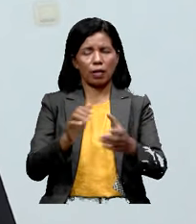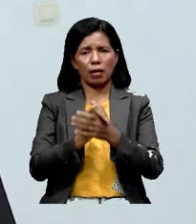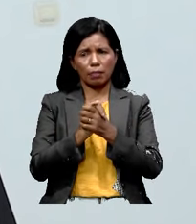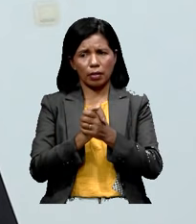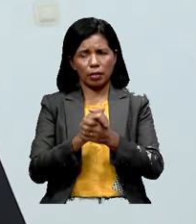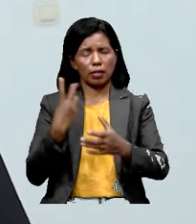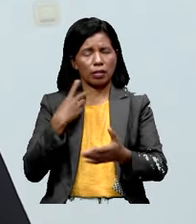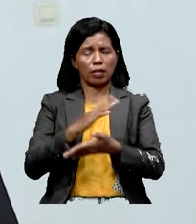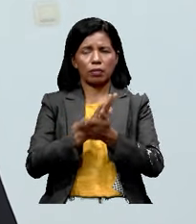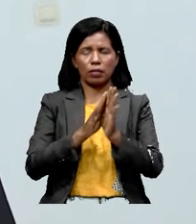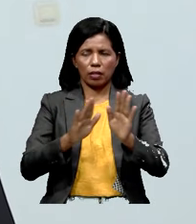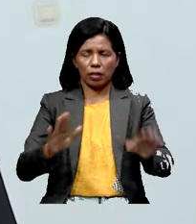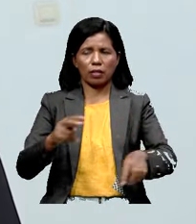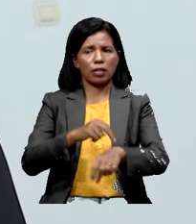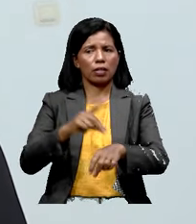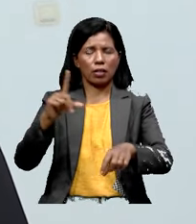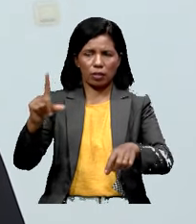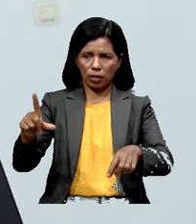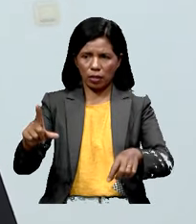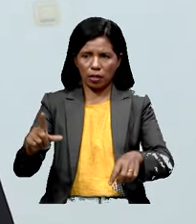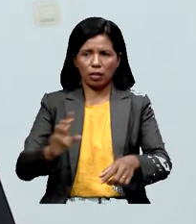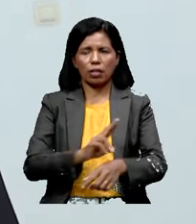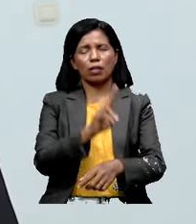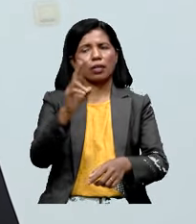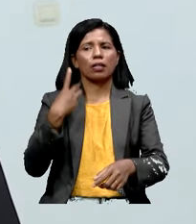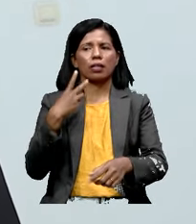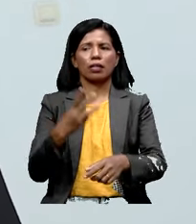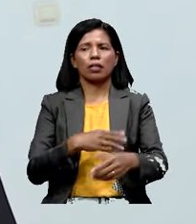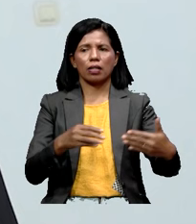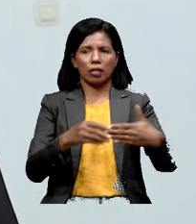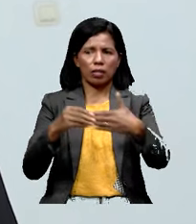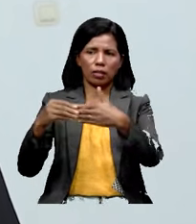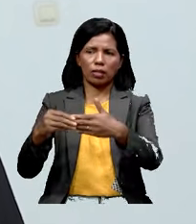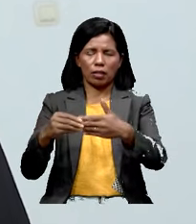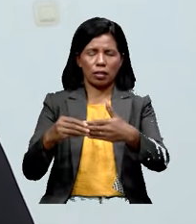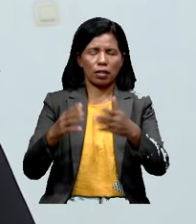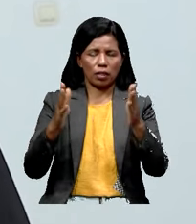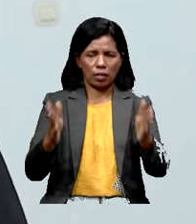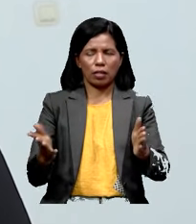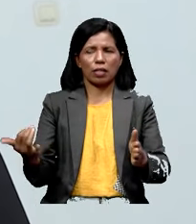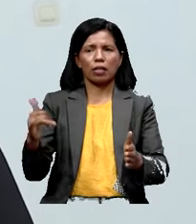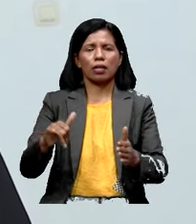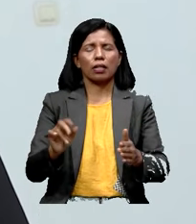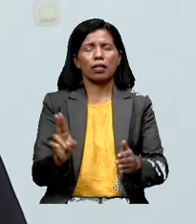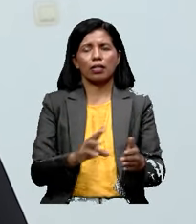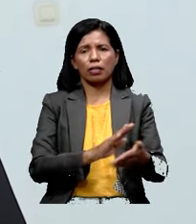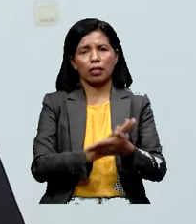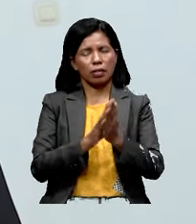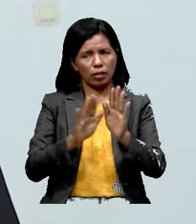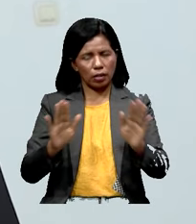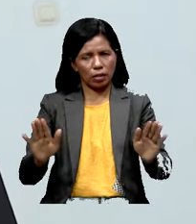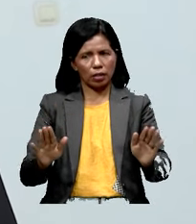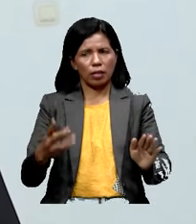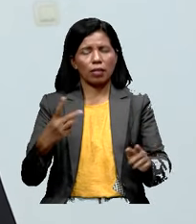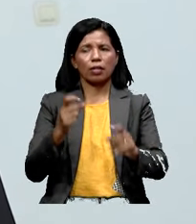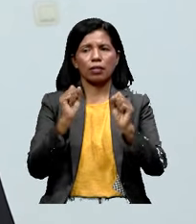itene unidade nacional, liliu hametin unidade entre itene líder sira, itene kunain sira, atu bele unidade, tamba husi unidade